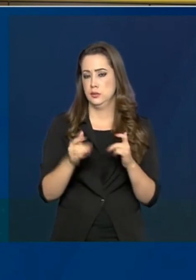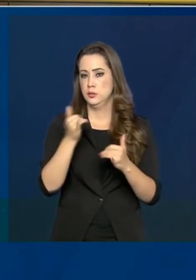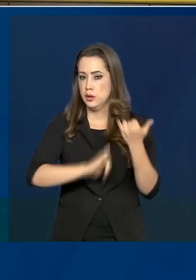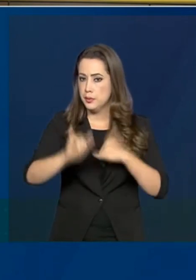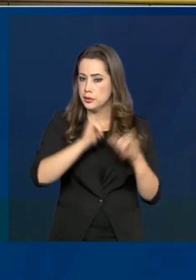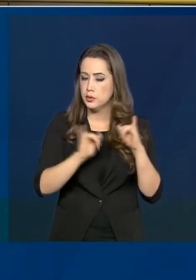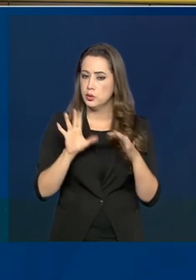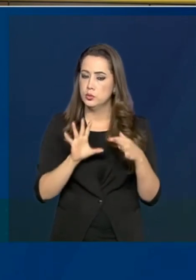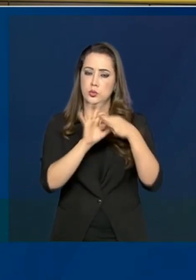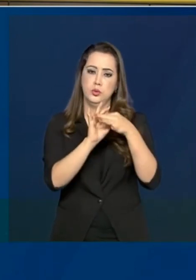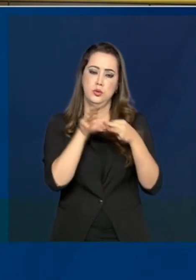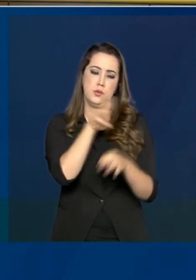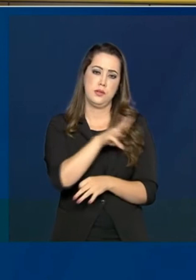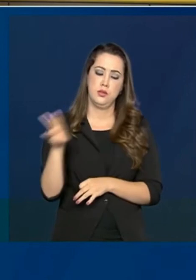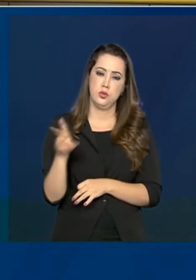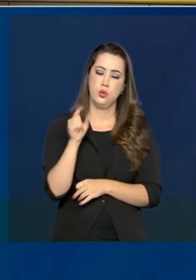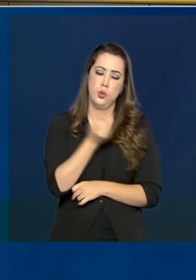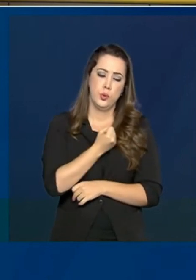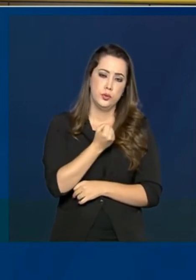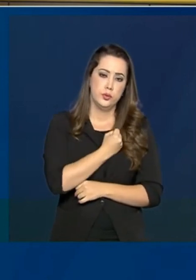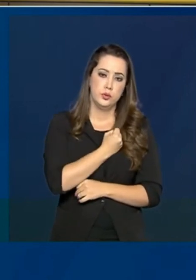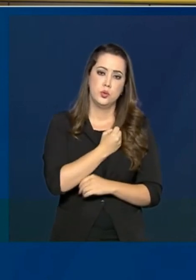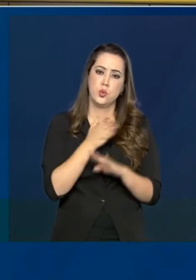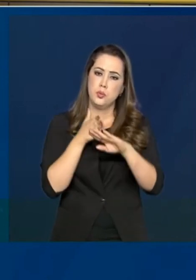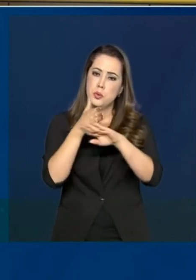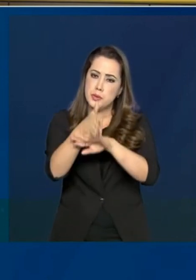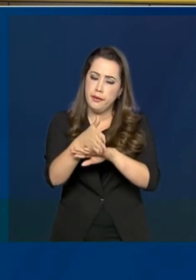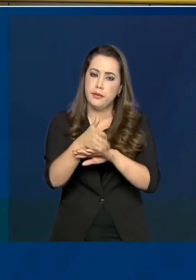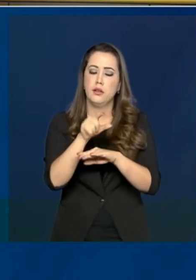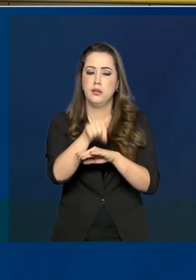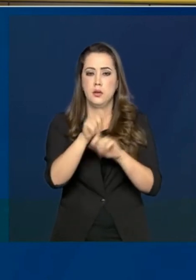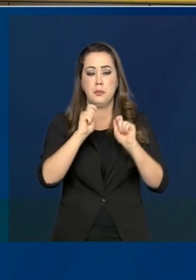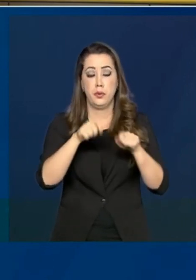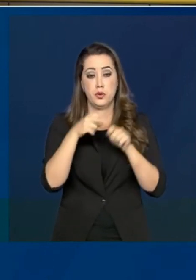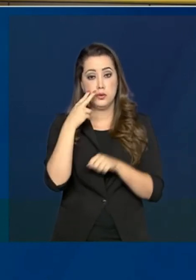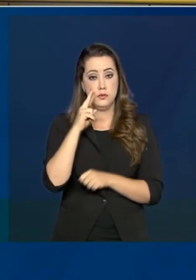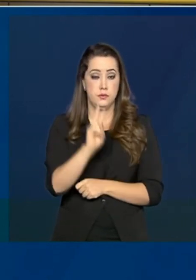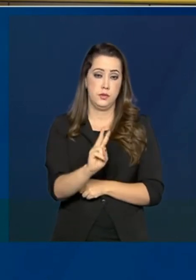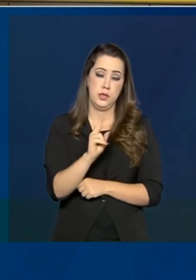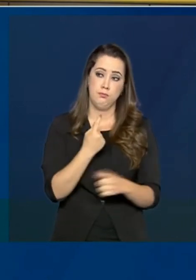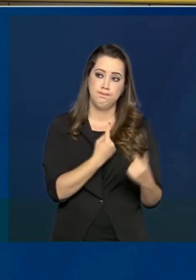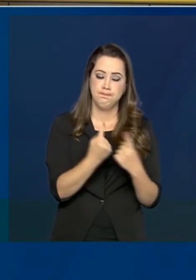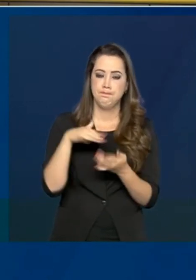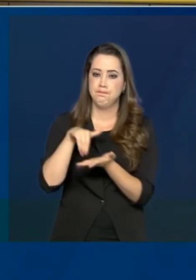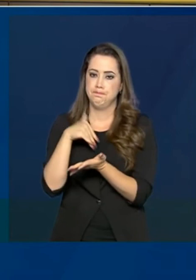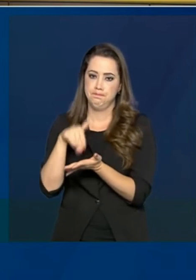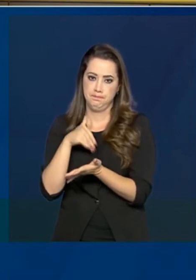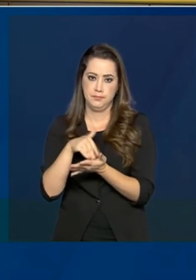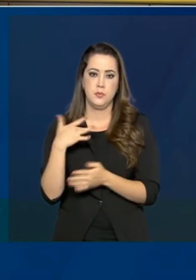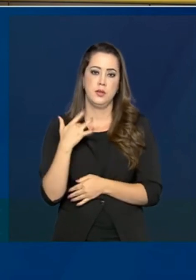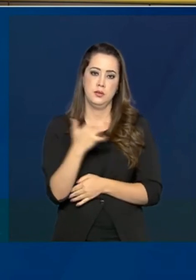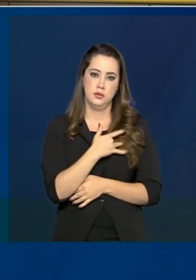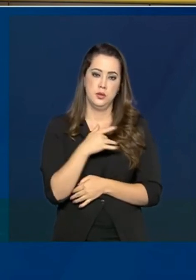Nacional de Dados para a Saúde, os dados dão entrada e ficam disponíveis para as secretarias estaduais e municipais de